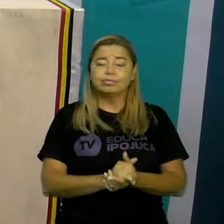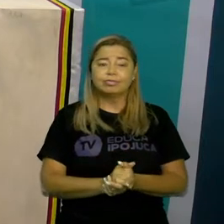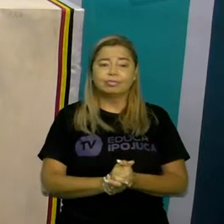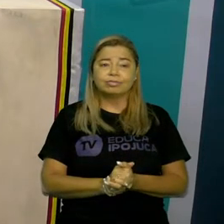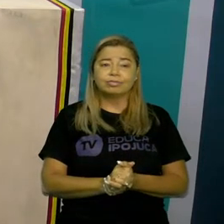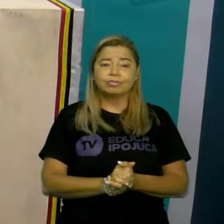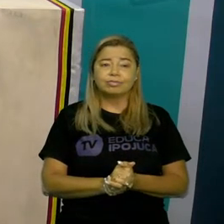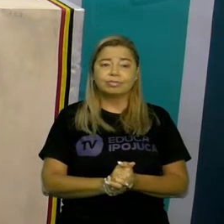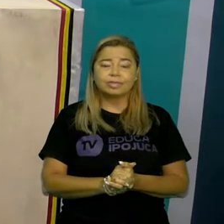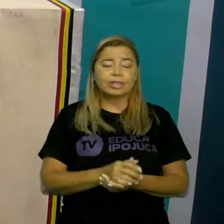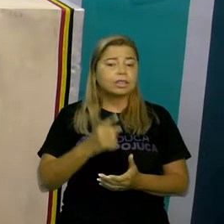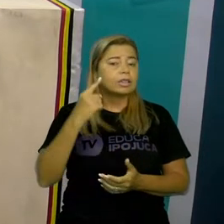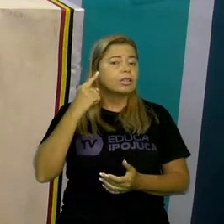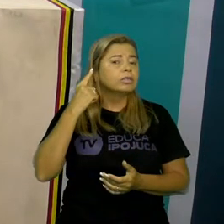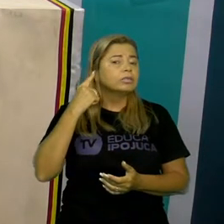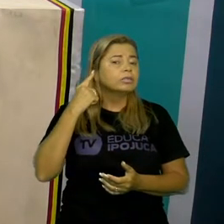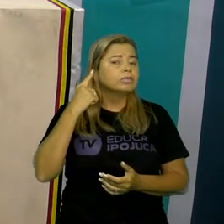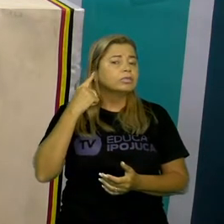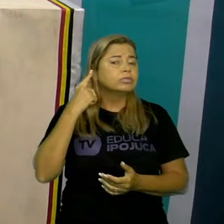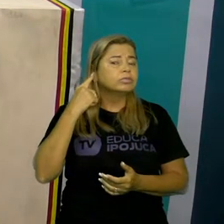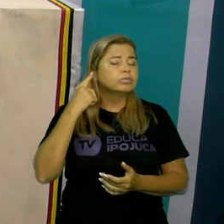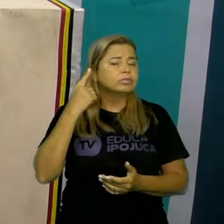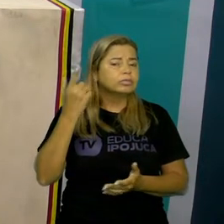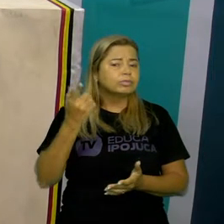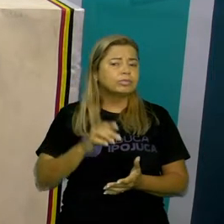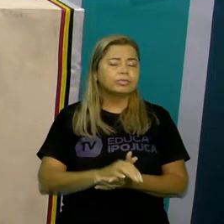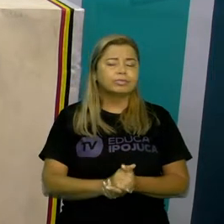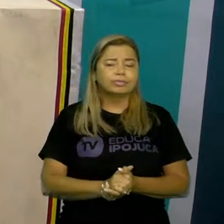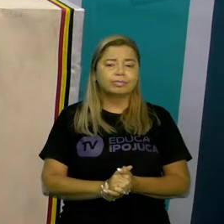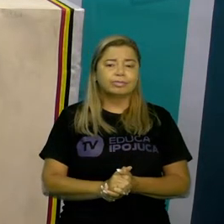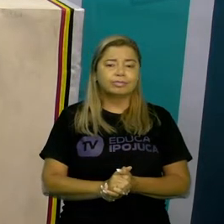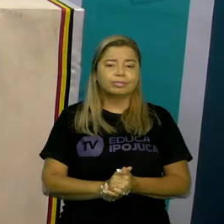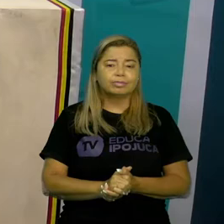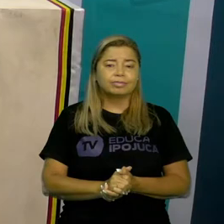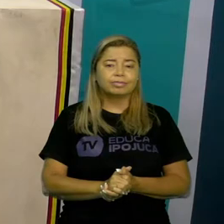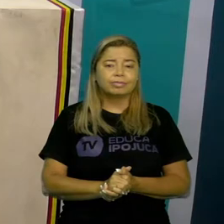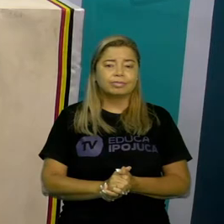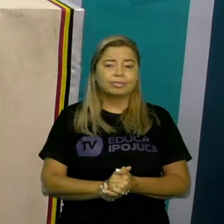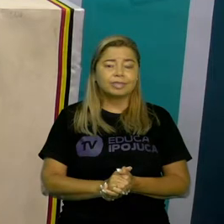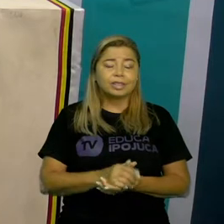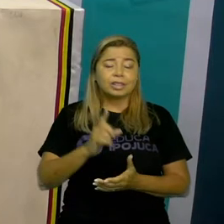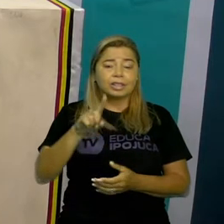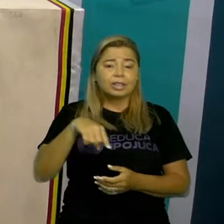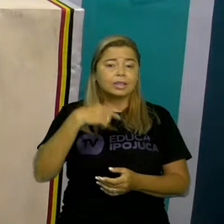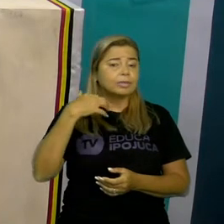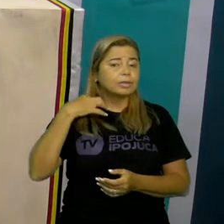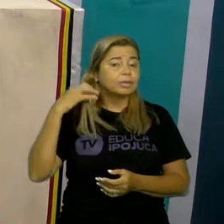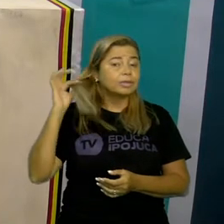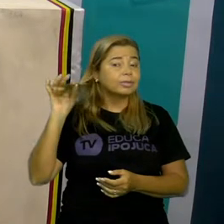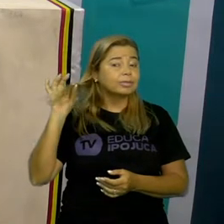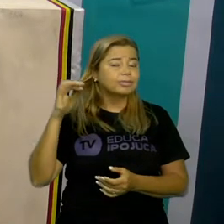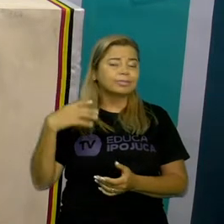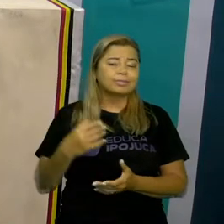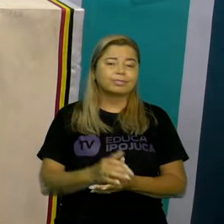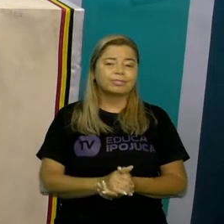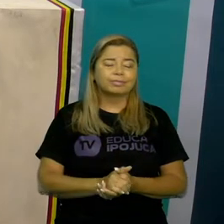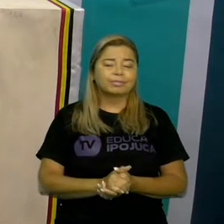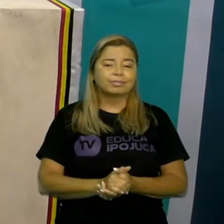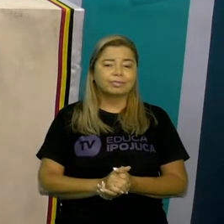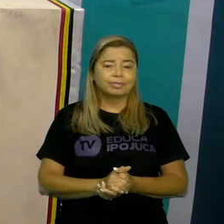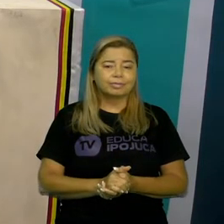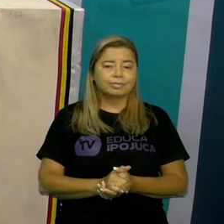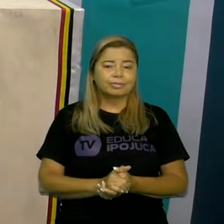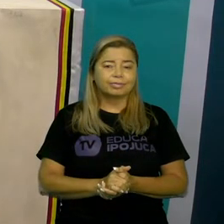Aí faz também as orelhinhas e faz, ó, o cabelinho. A tia tá fazendo